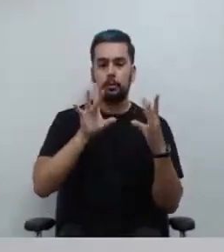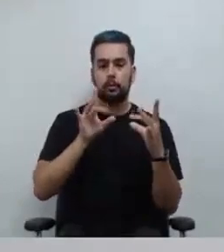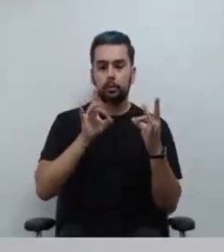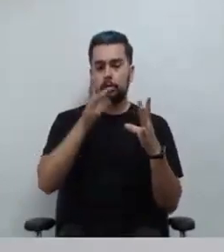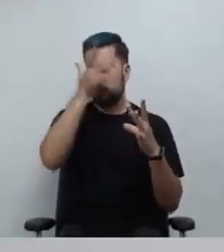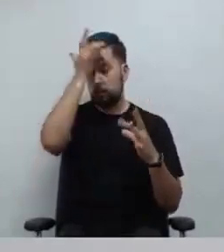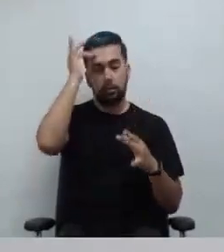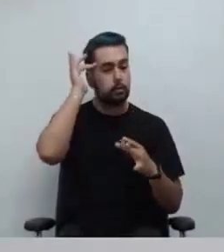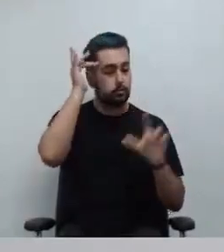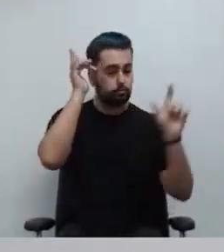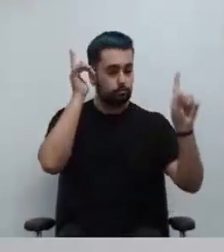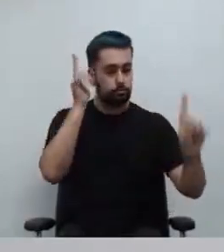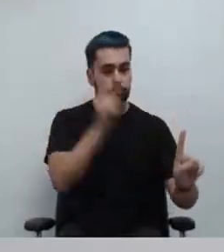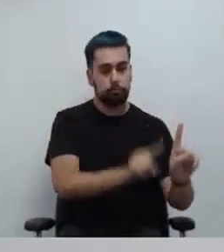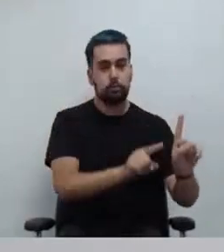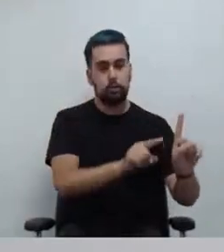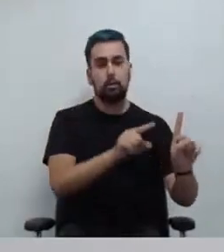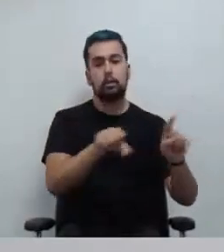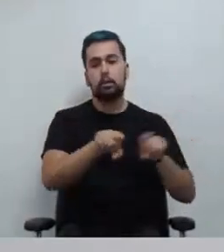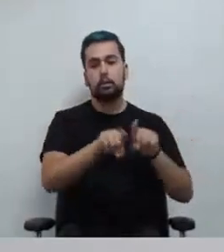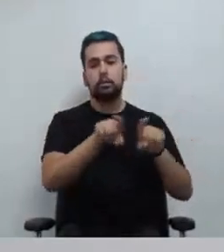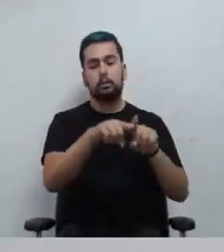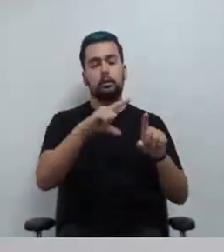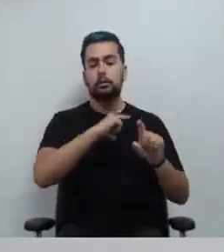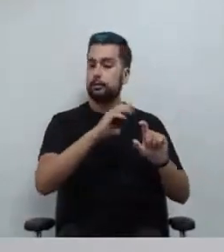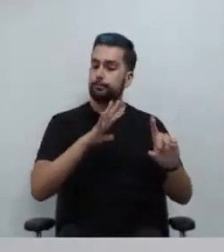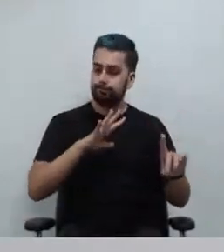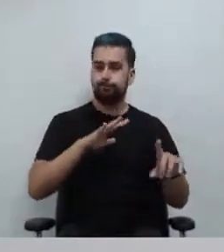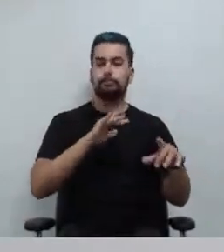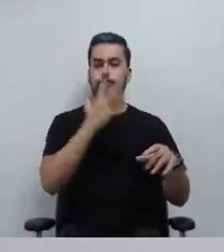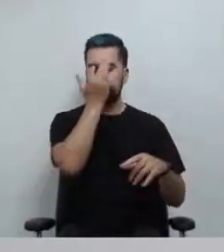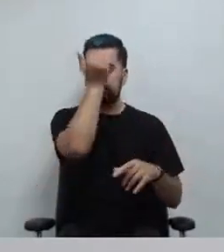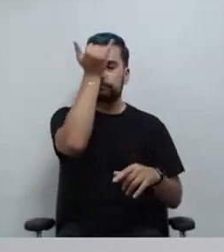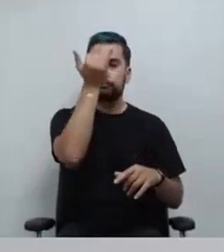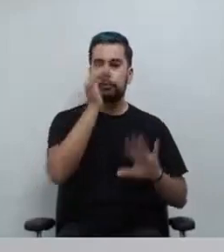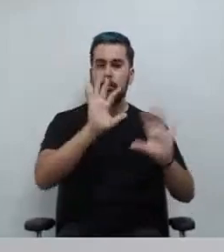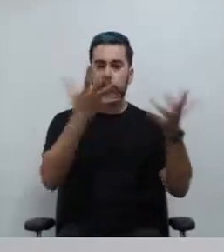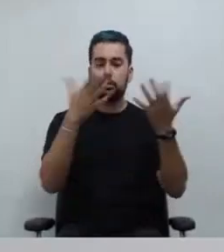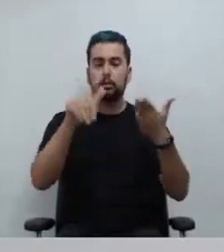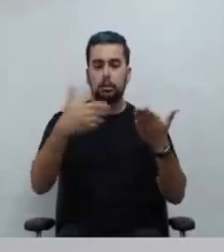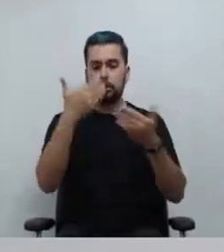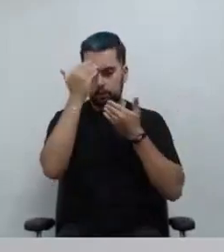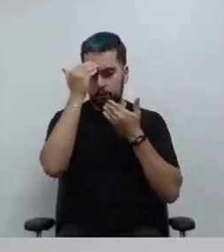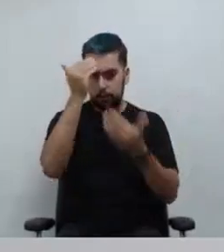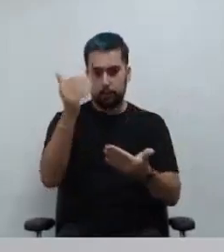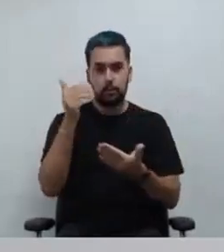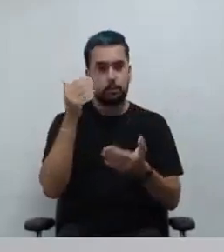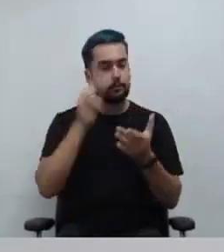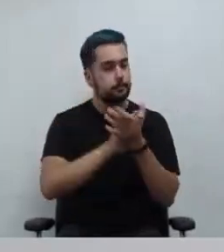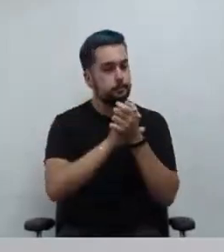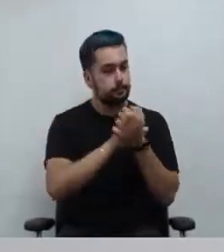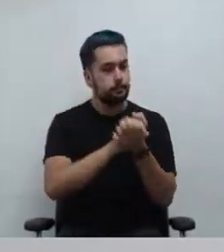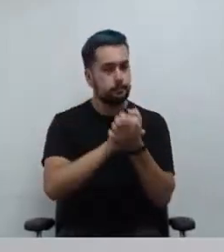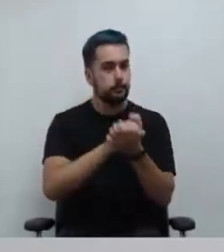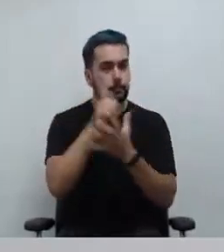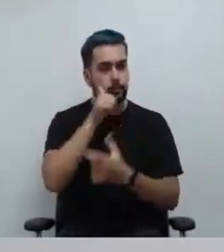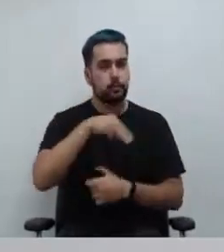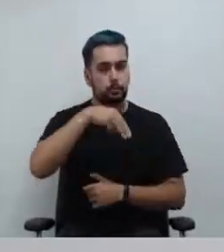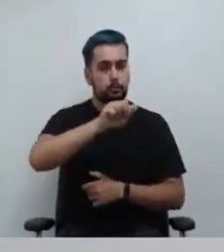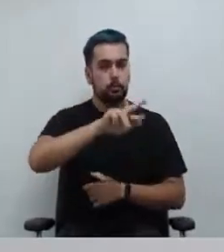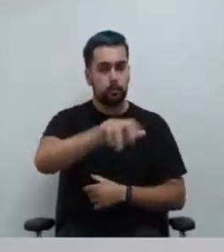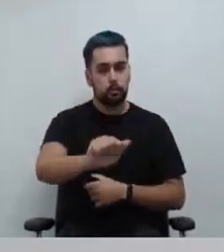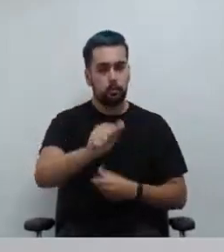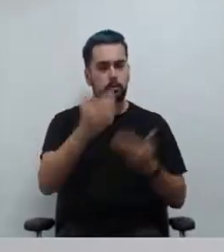se encontrava naquela situação. Eu quero já agradecer e parabenizar a Mara pela prontidão de,